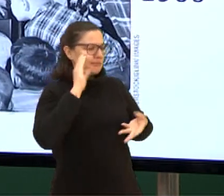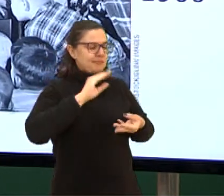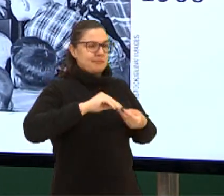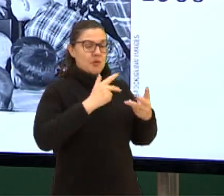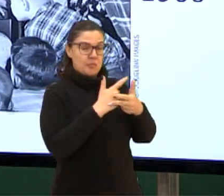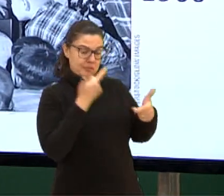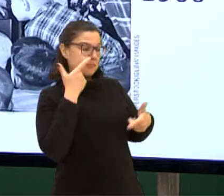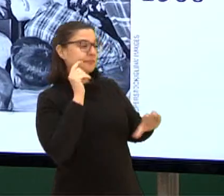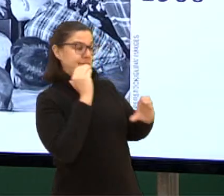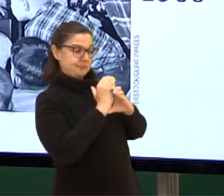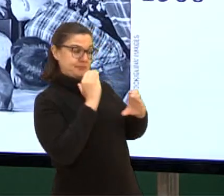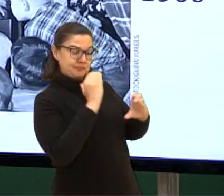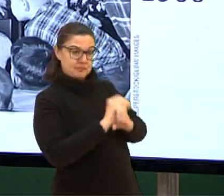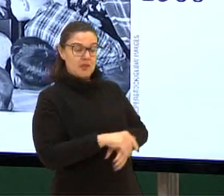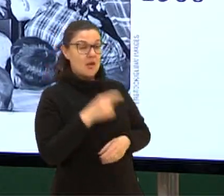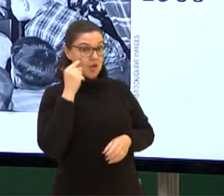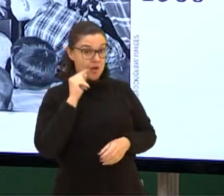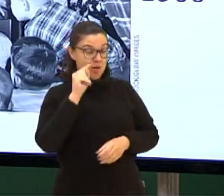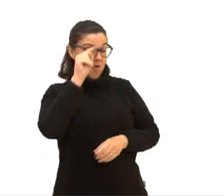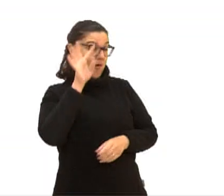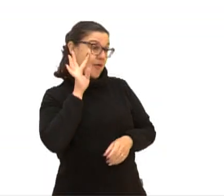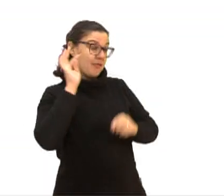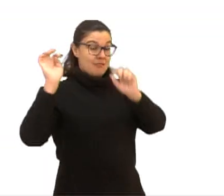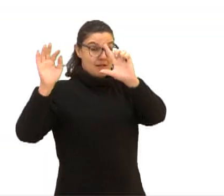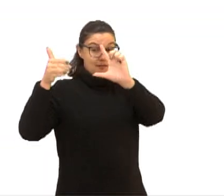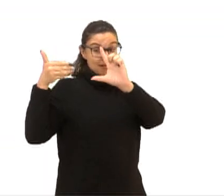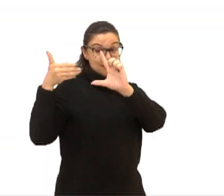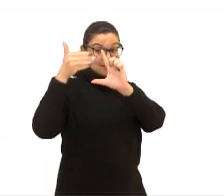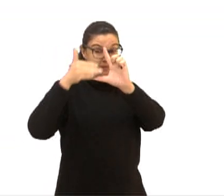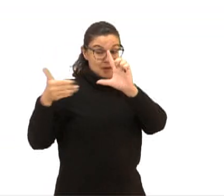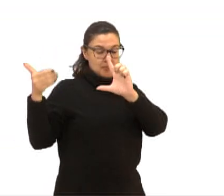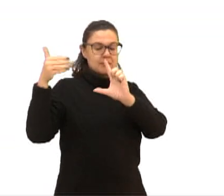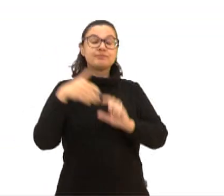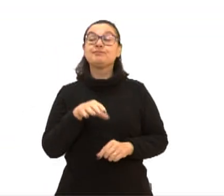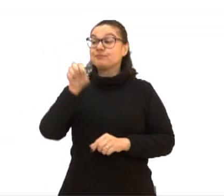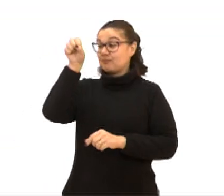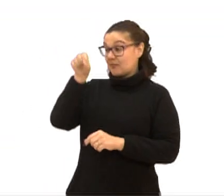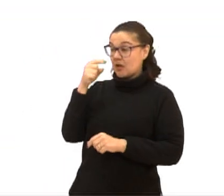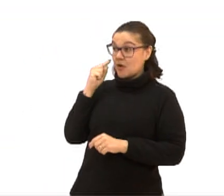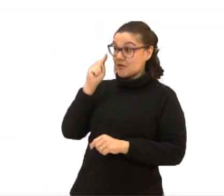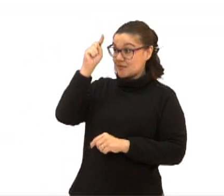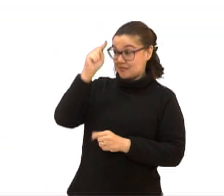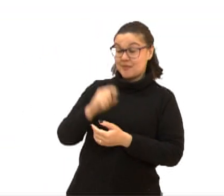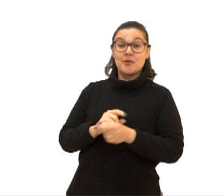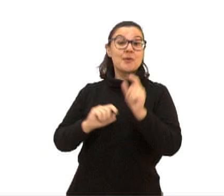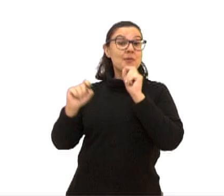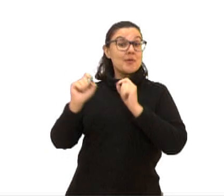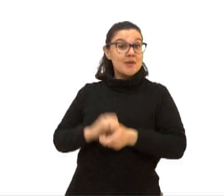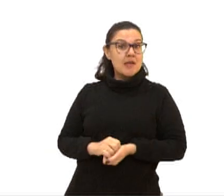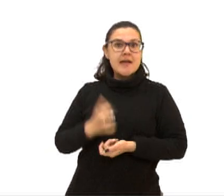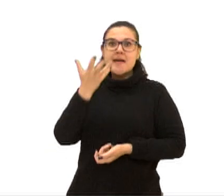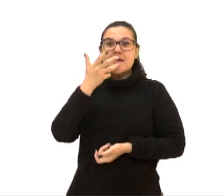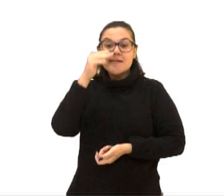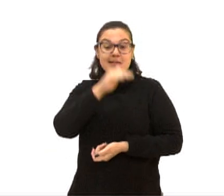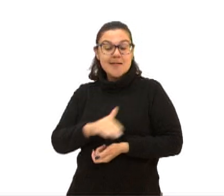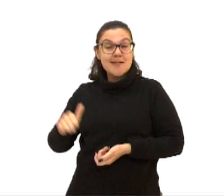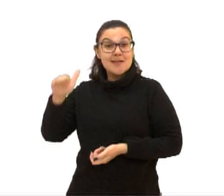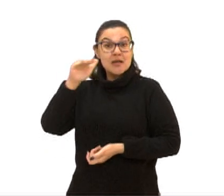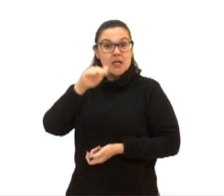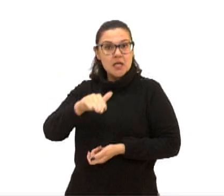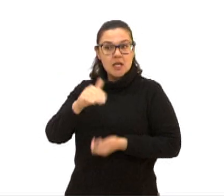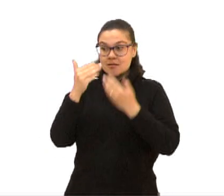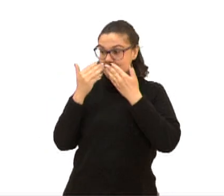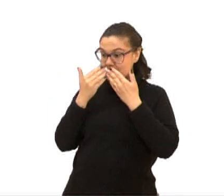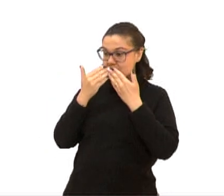coisa, se comunicar. Olha só que interessante essa fotografia, Rutineia. Exatamente. Aqui a gente vê as crianças, né,